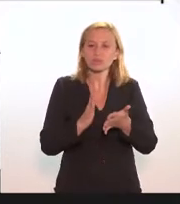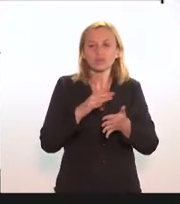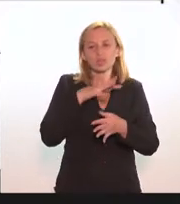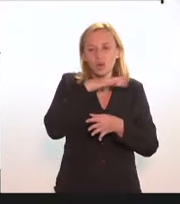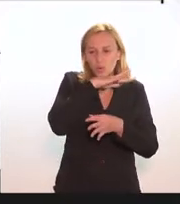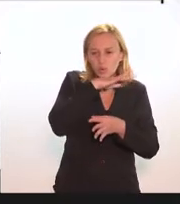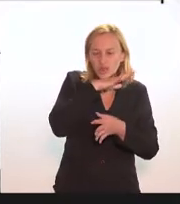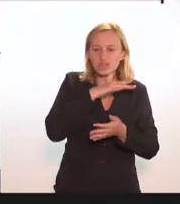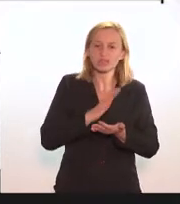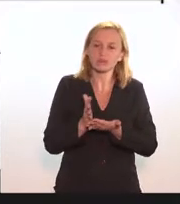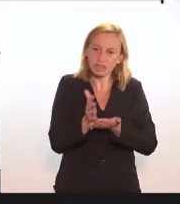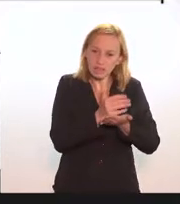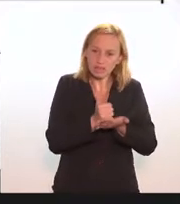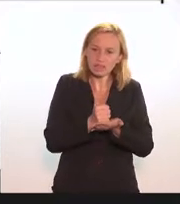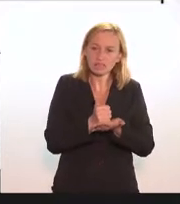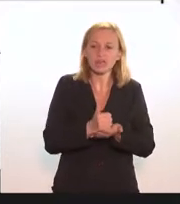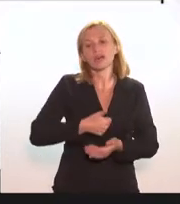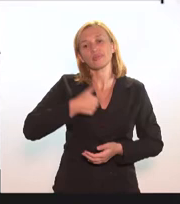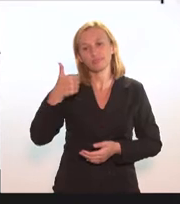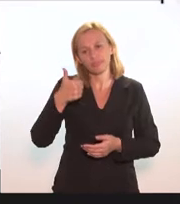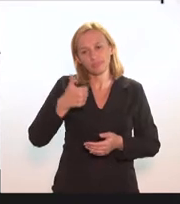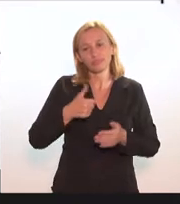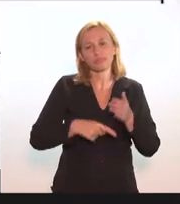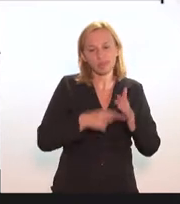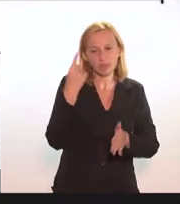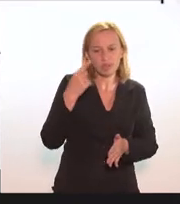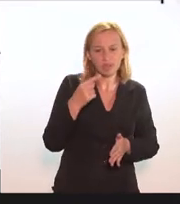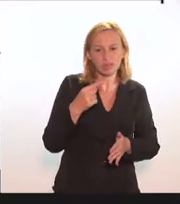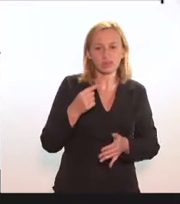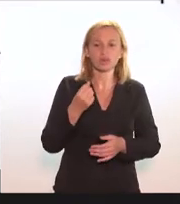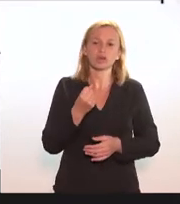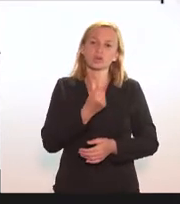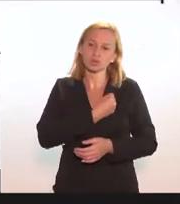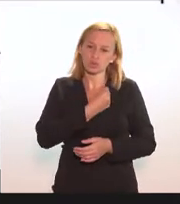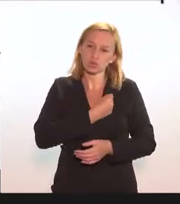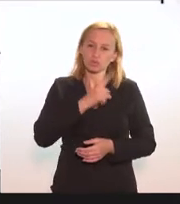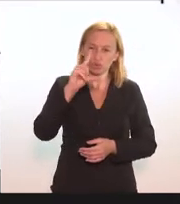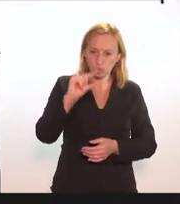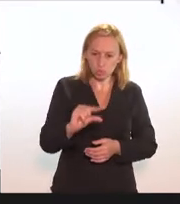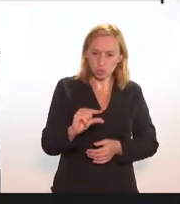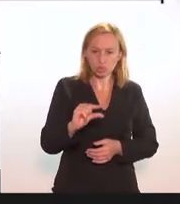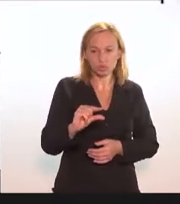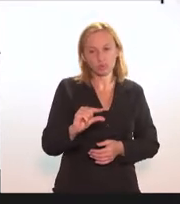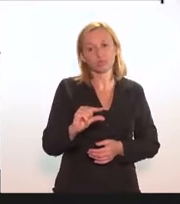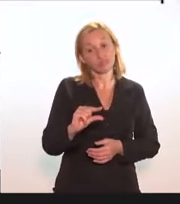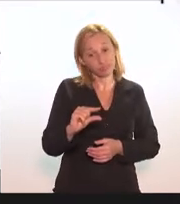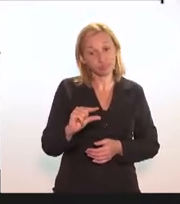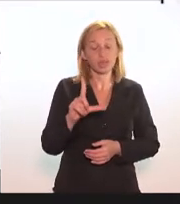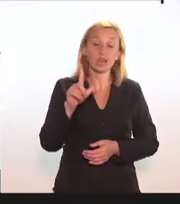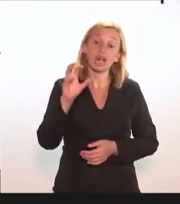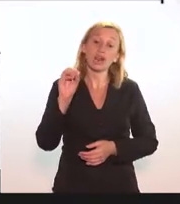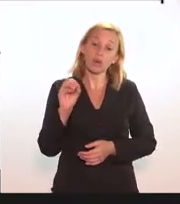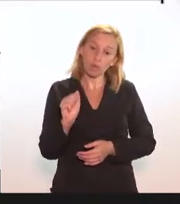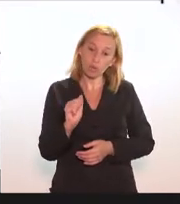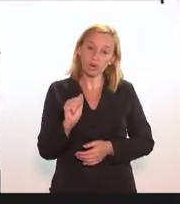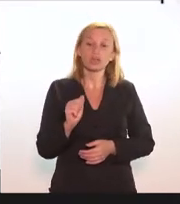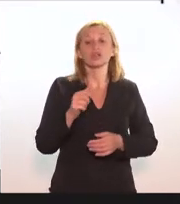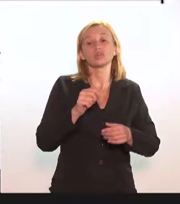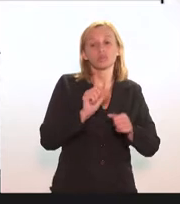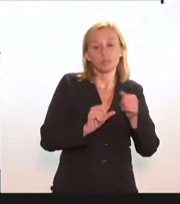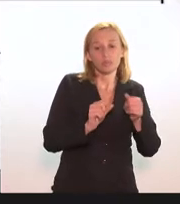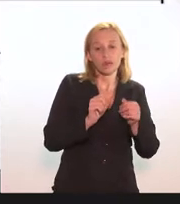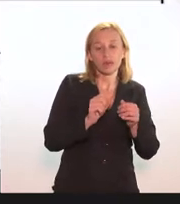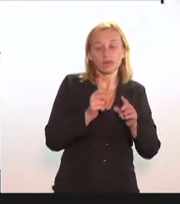na arrecadação. E, pela primeira vez, os dados de arrecadação já vieram abaixo do previsto na LOA no mês de março